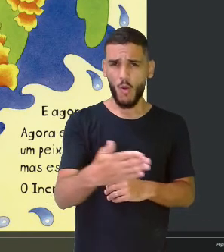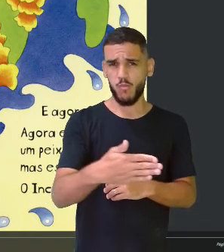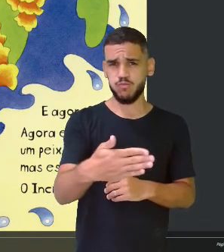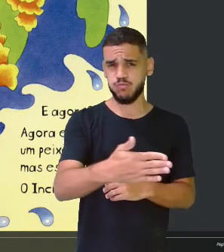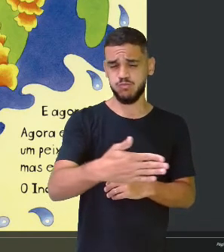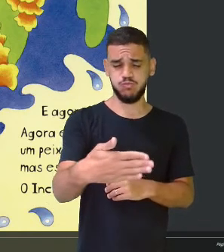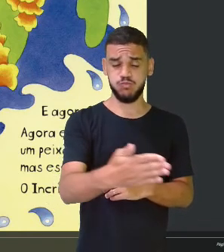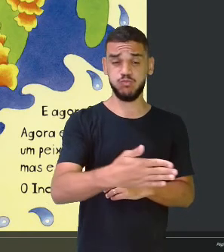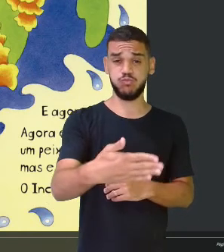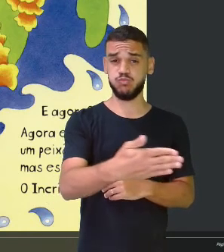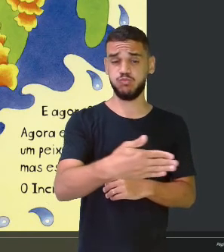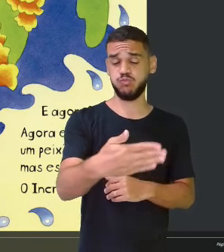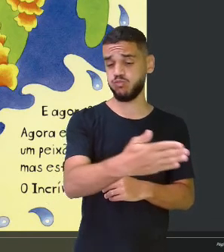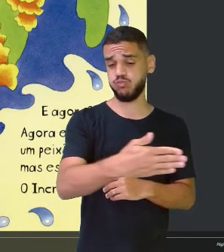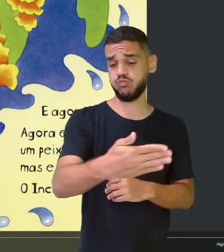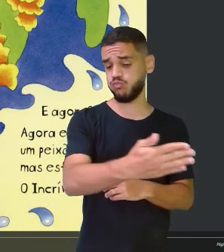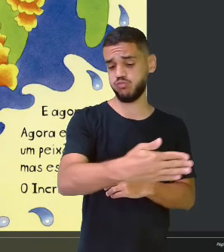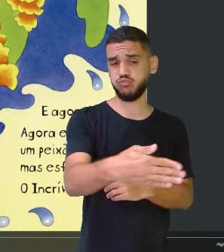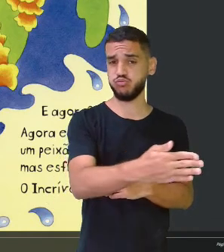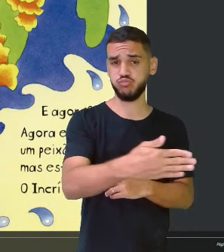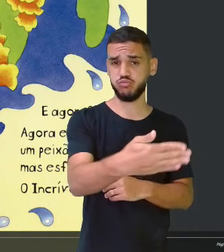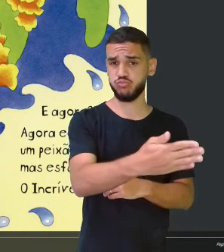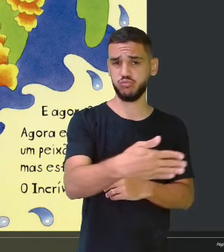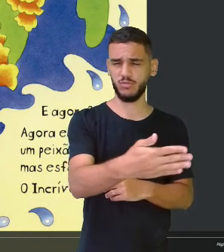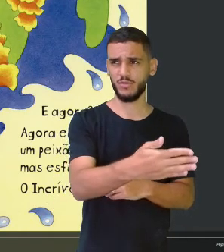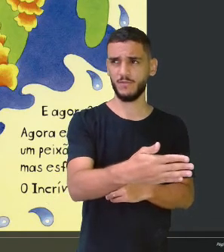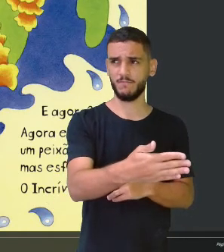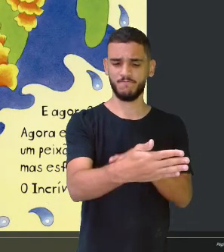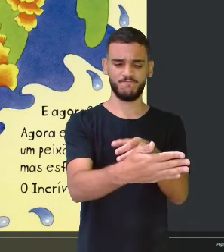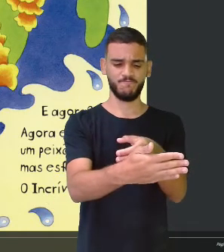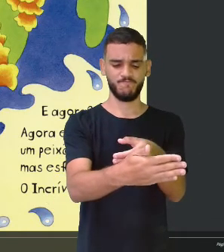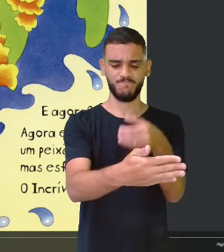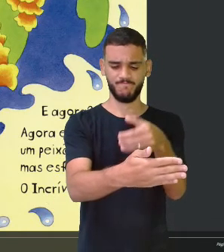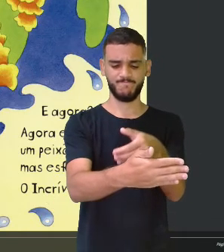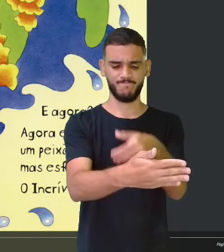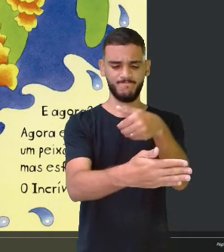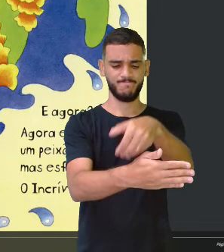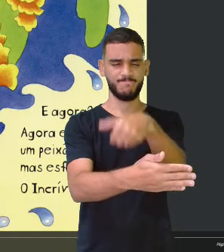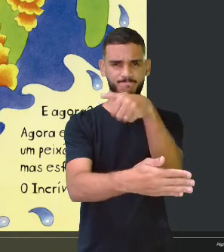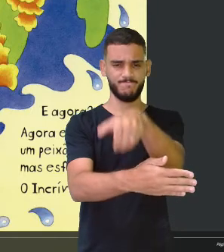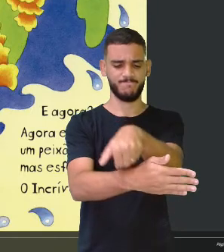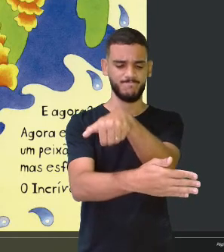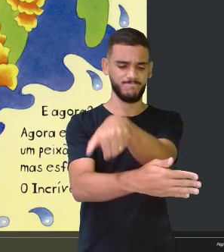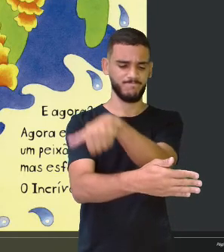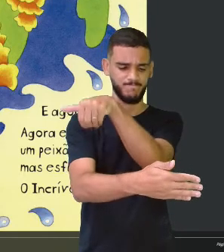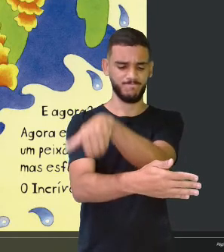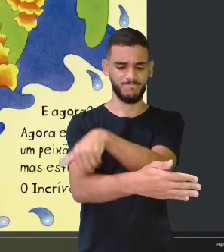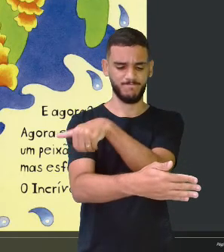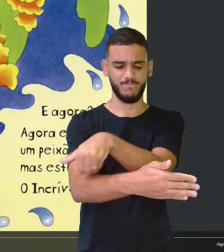tão grande que suas escamas, acostumadas ao tamanho do peixinho, se rasgaram que